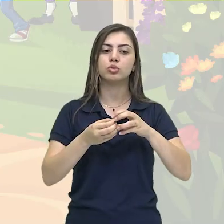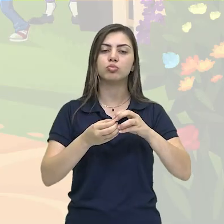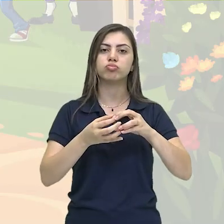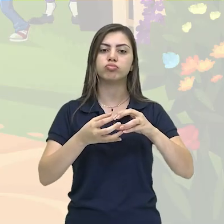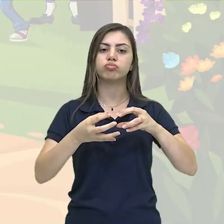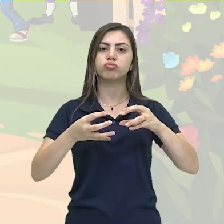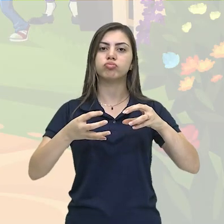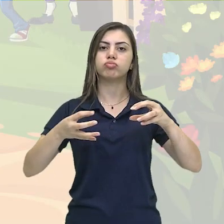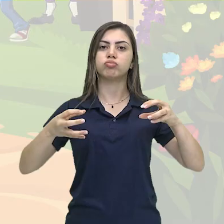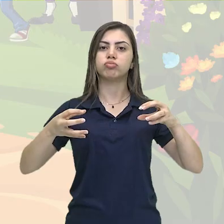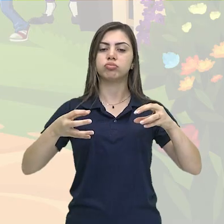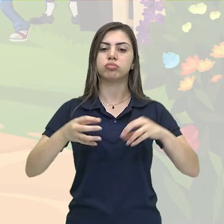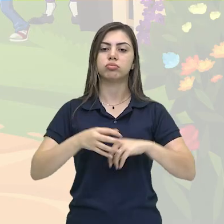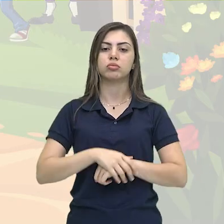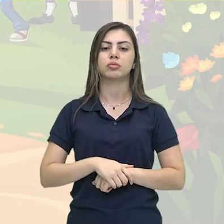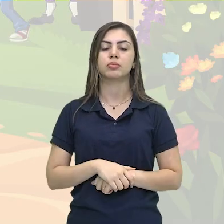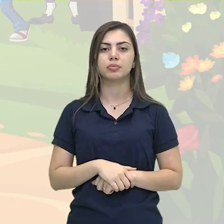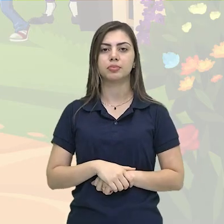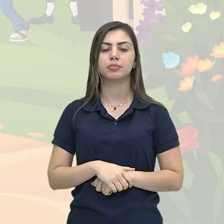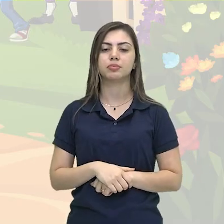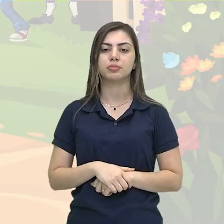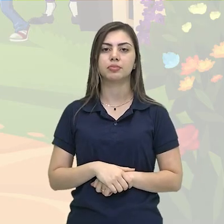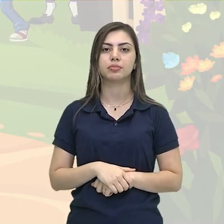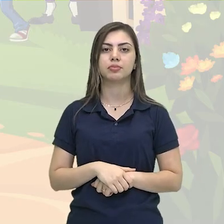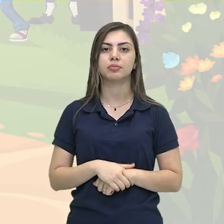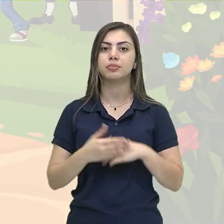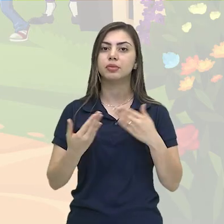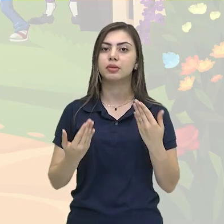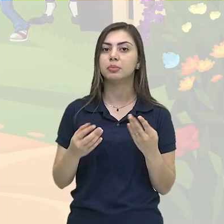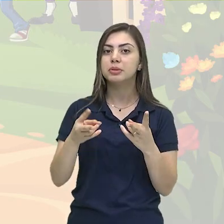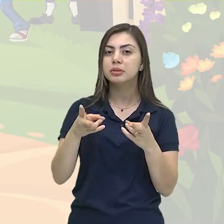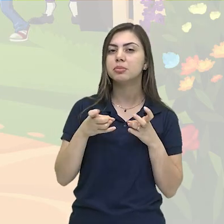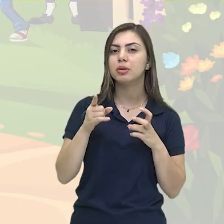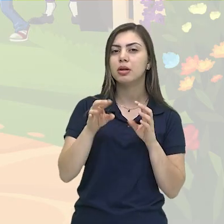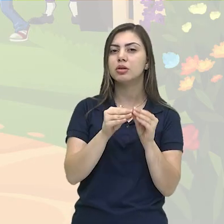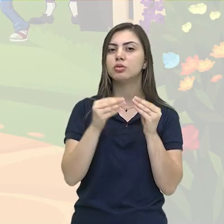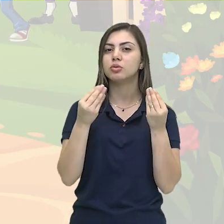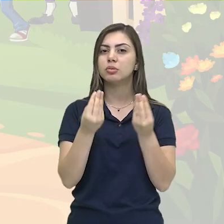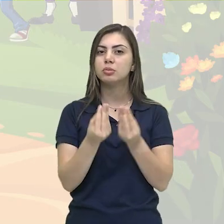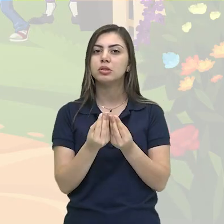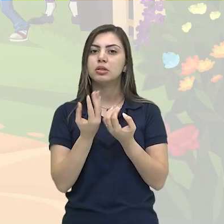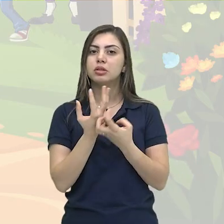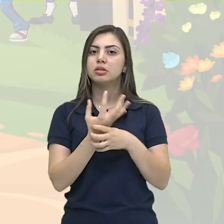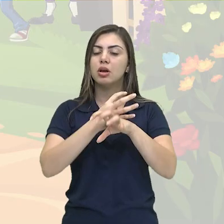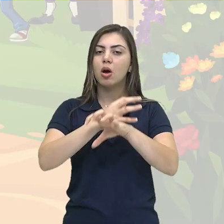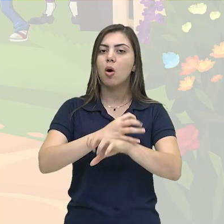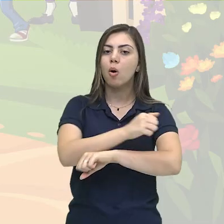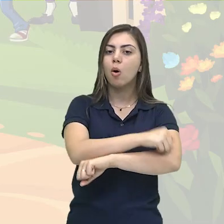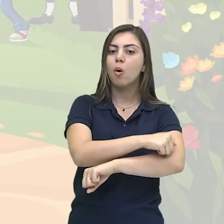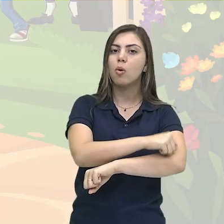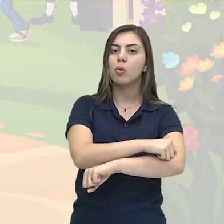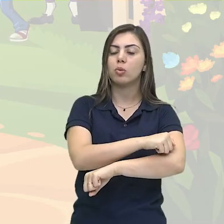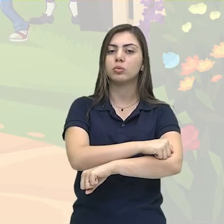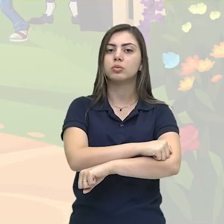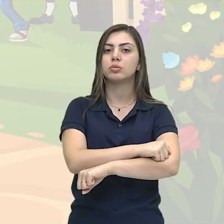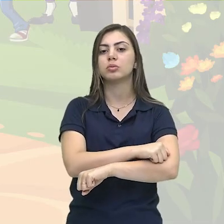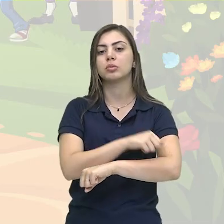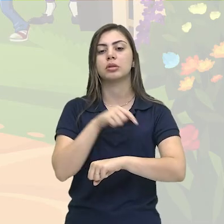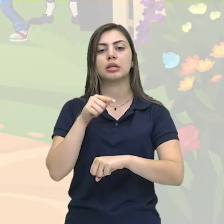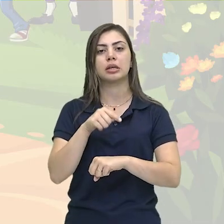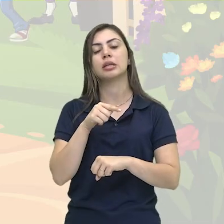aí à composição a composição orgânica, os ossos, eles são órgãos dinâmicos e